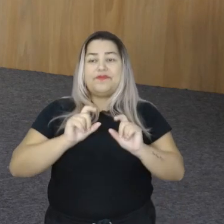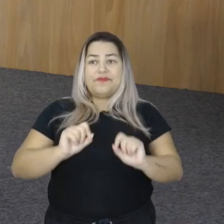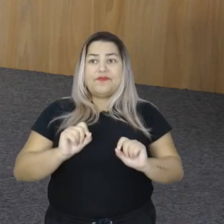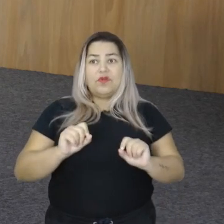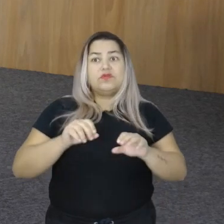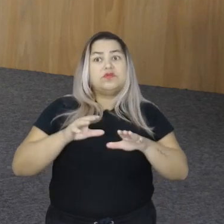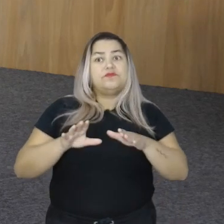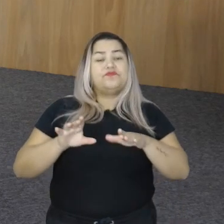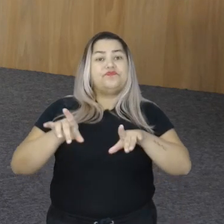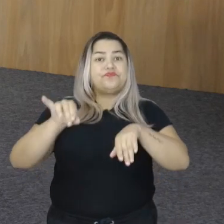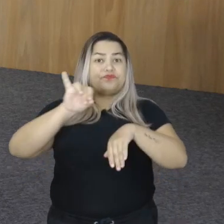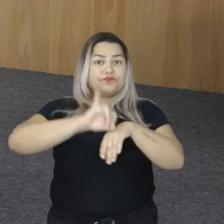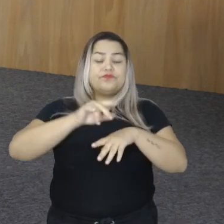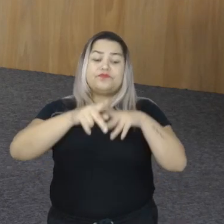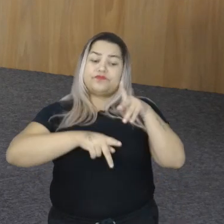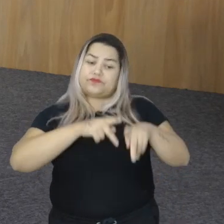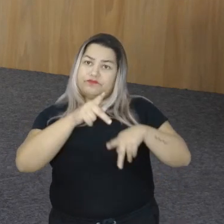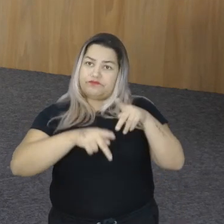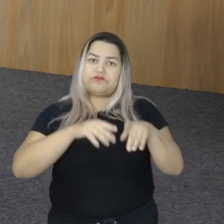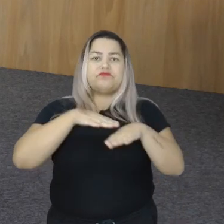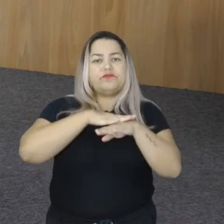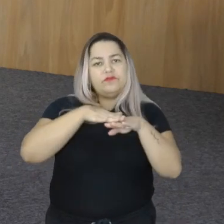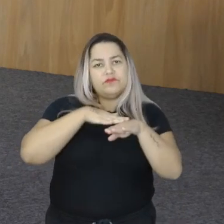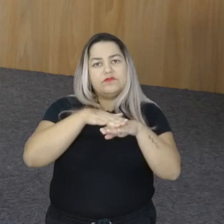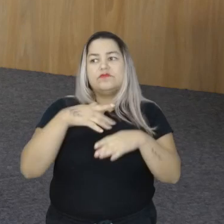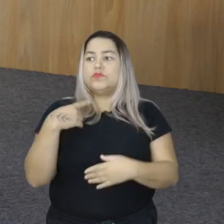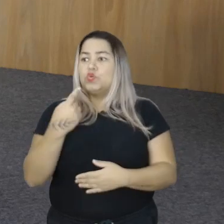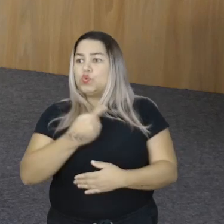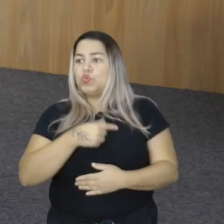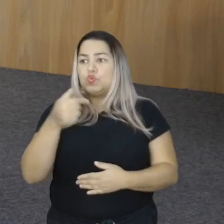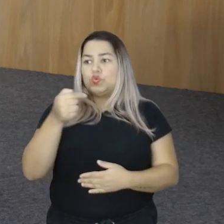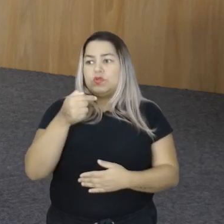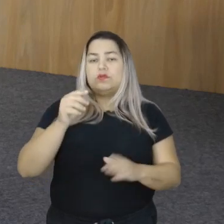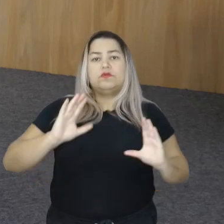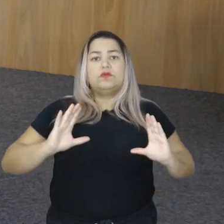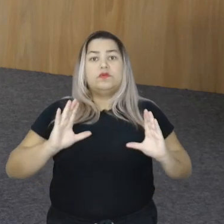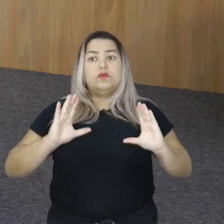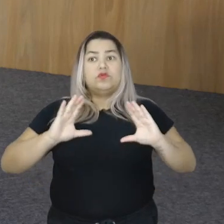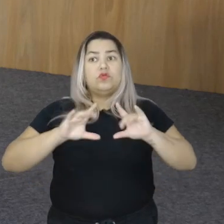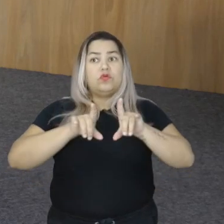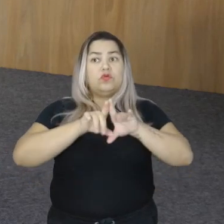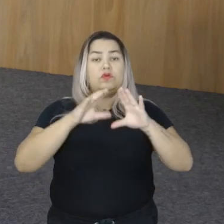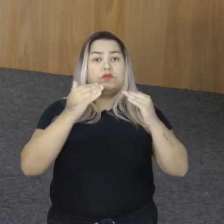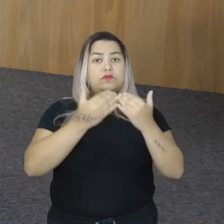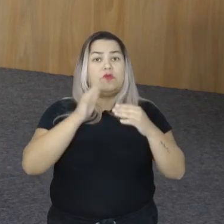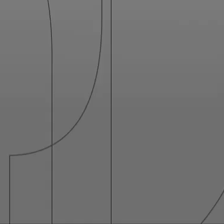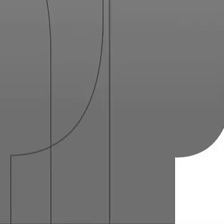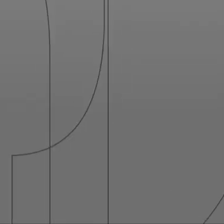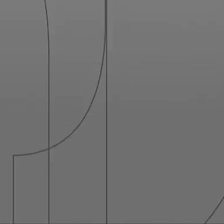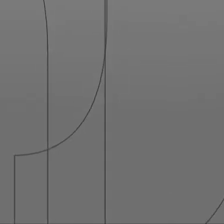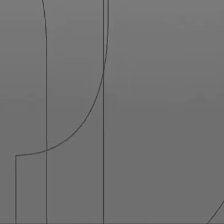dos Movimentos Populares, vai conversar com a gente sobre o 7º Congresso Nacional da entidade.